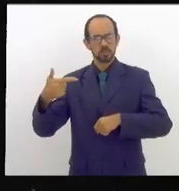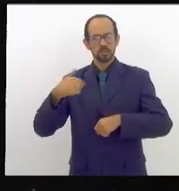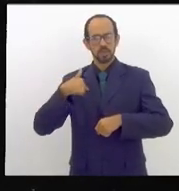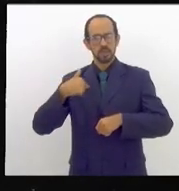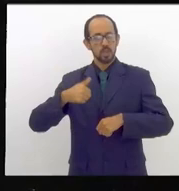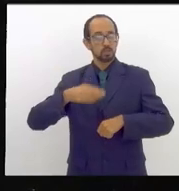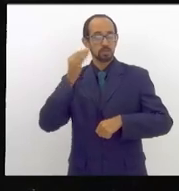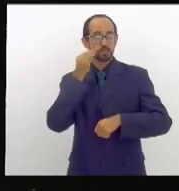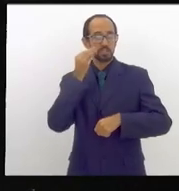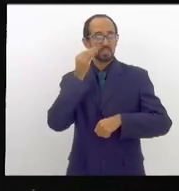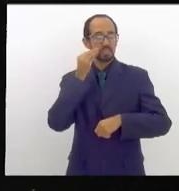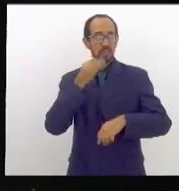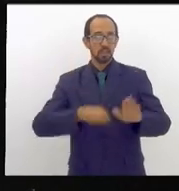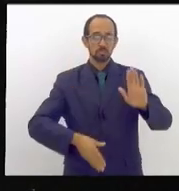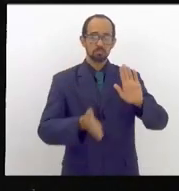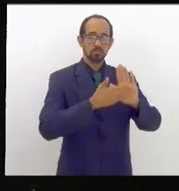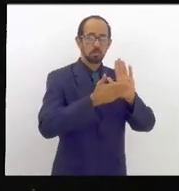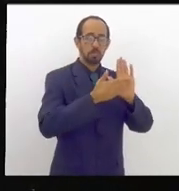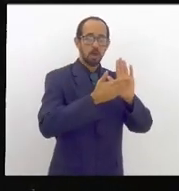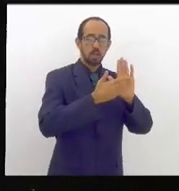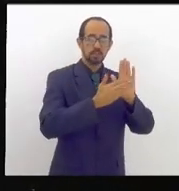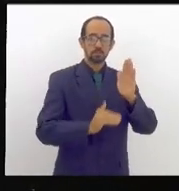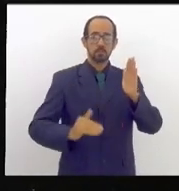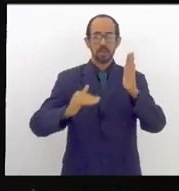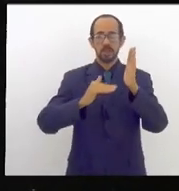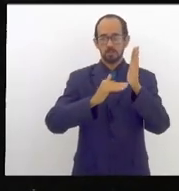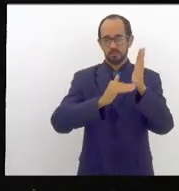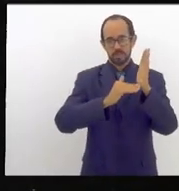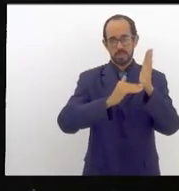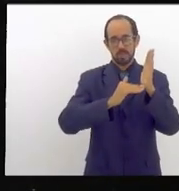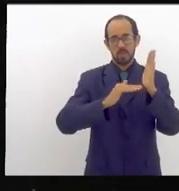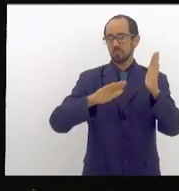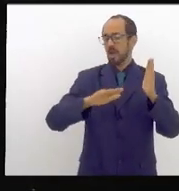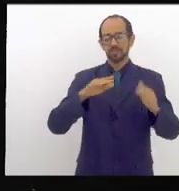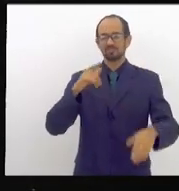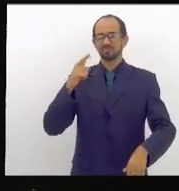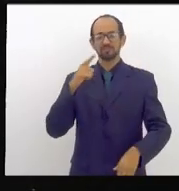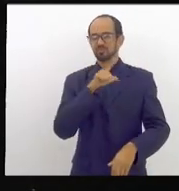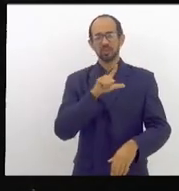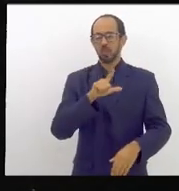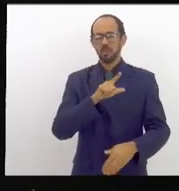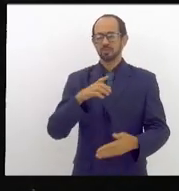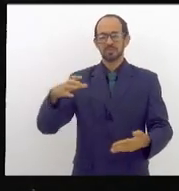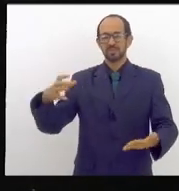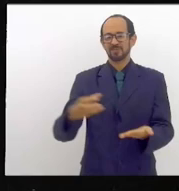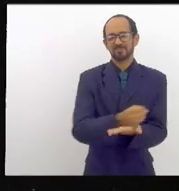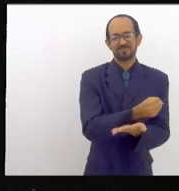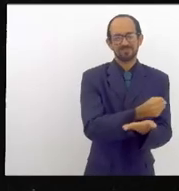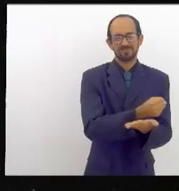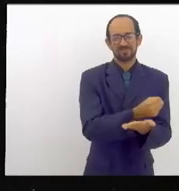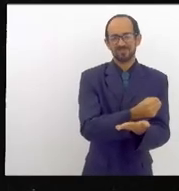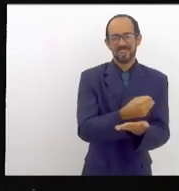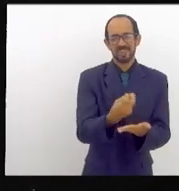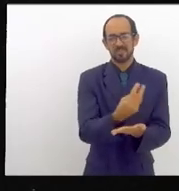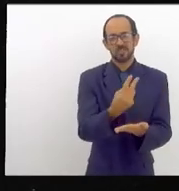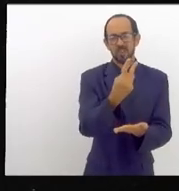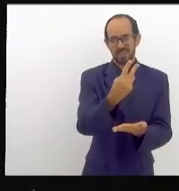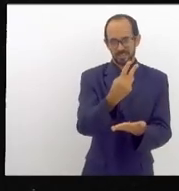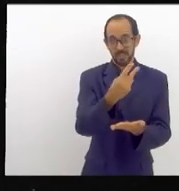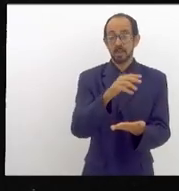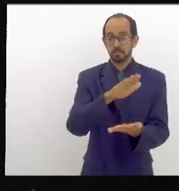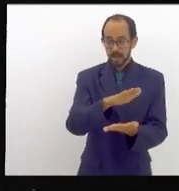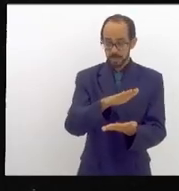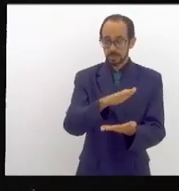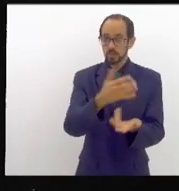para deputada Federal mas não foi possível galgar este passo mas eu quero